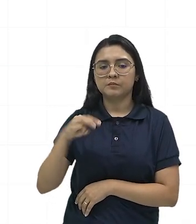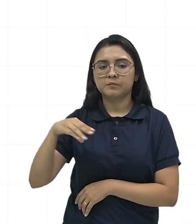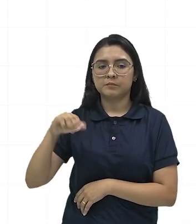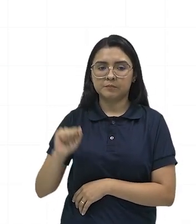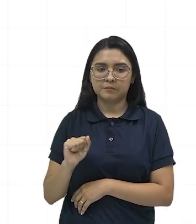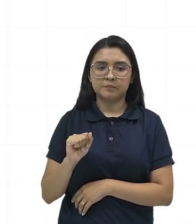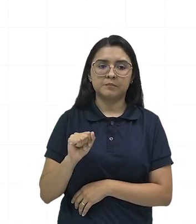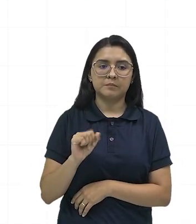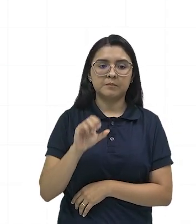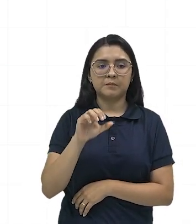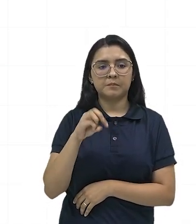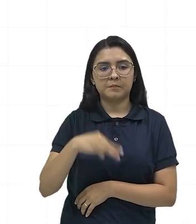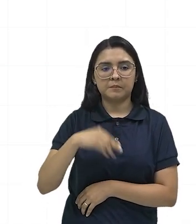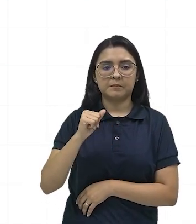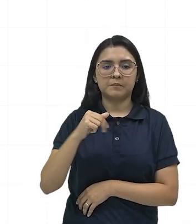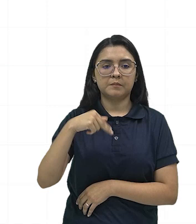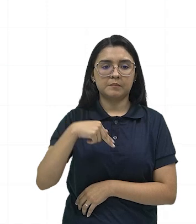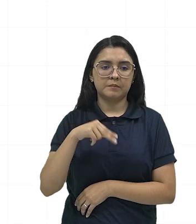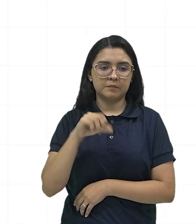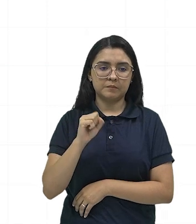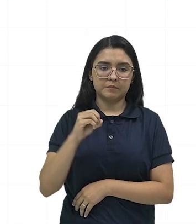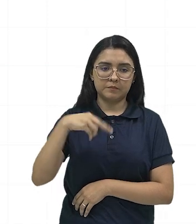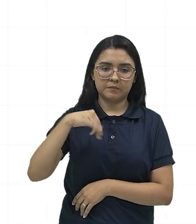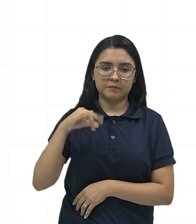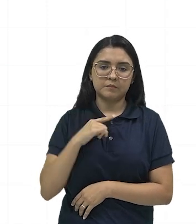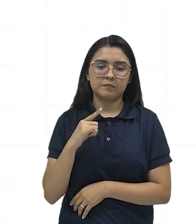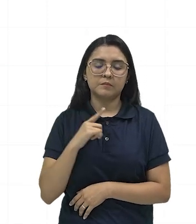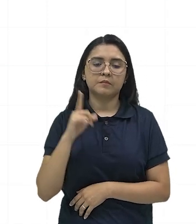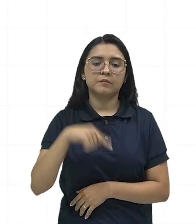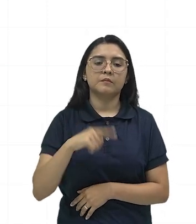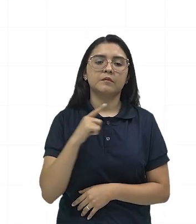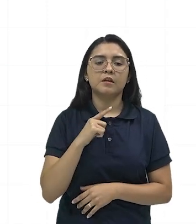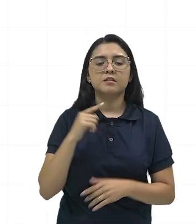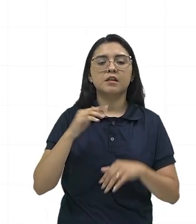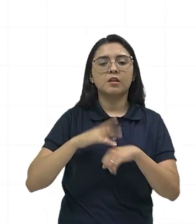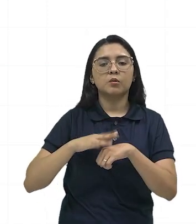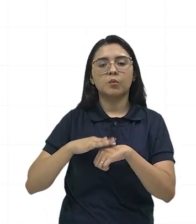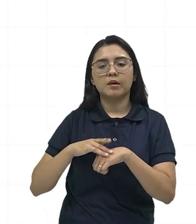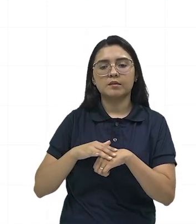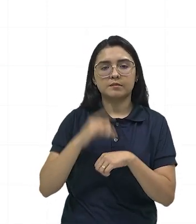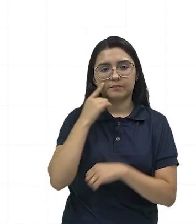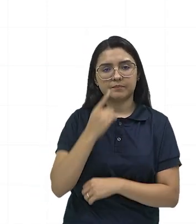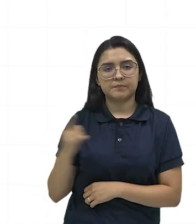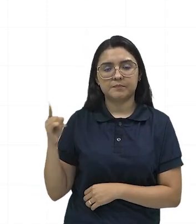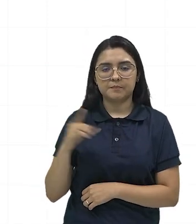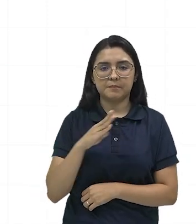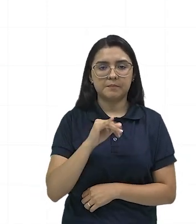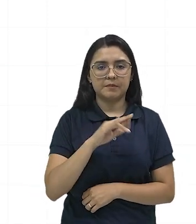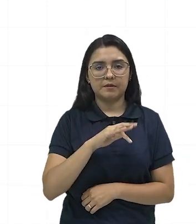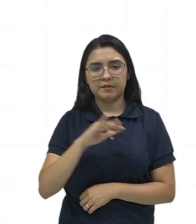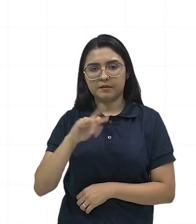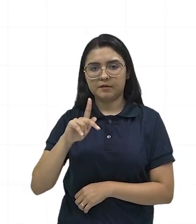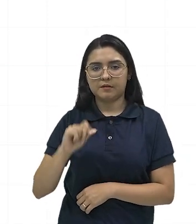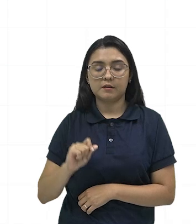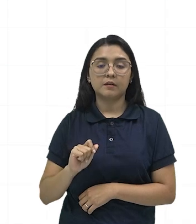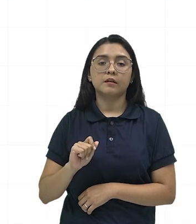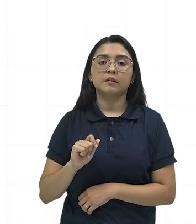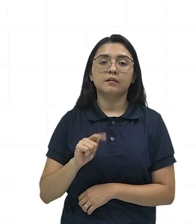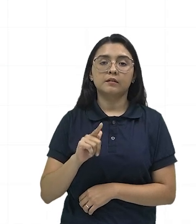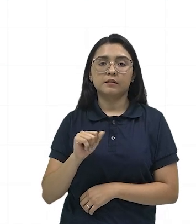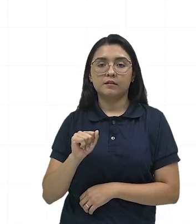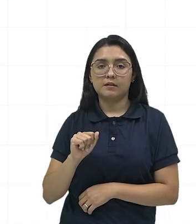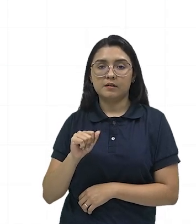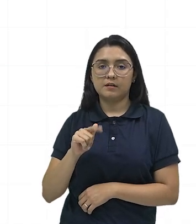verme que você observa e causa, né, a chamada barriga d'água, gente. Então, é um tipo de doença causada por